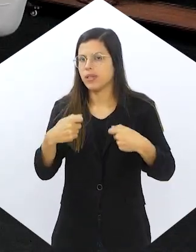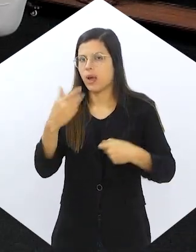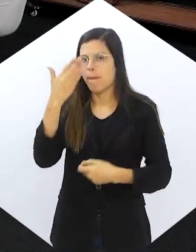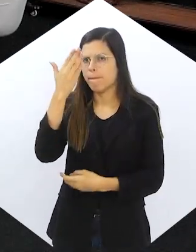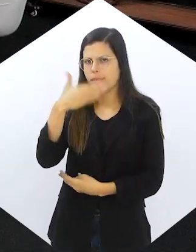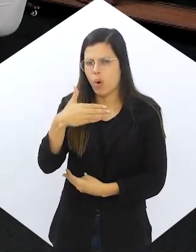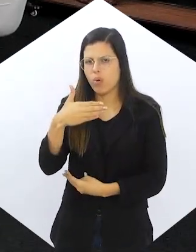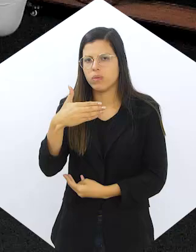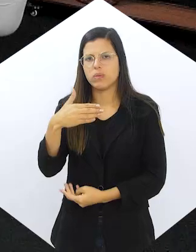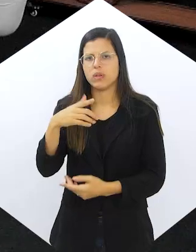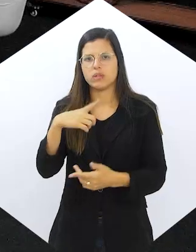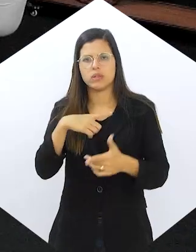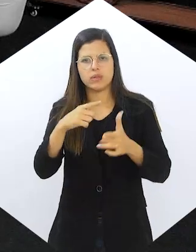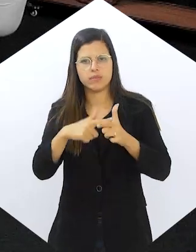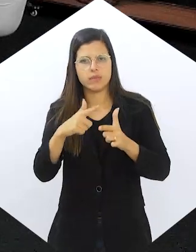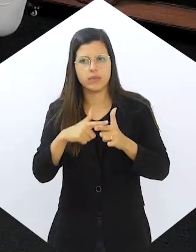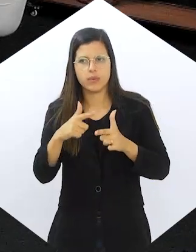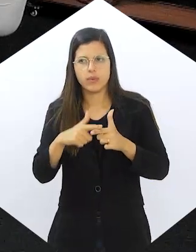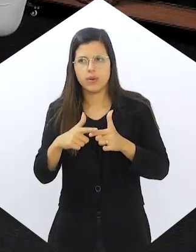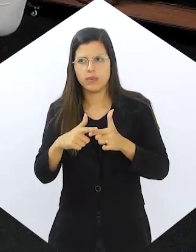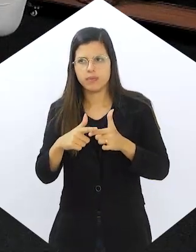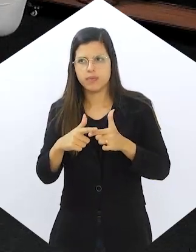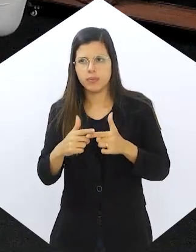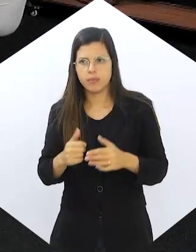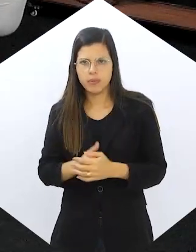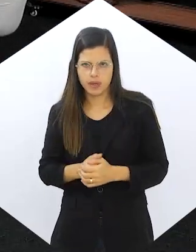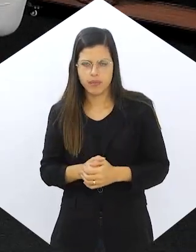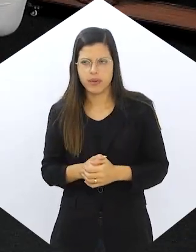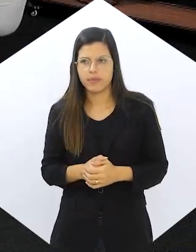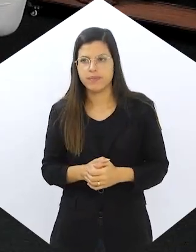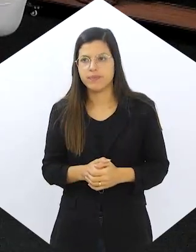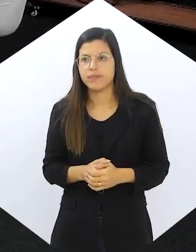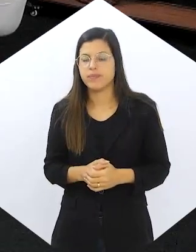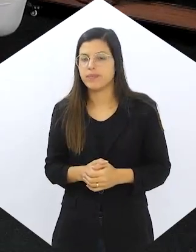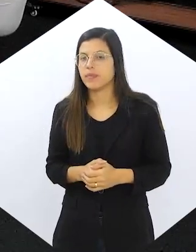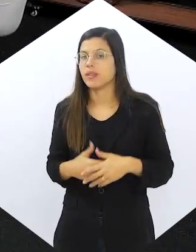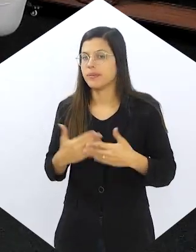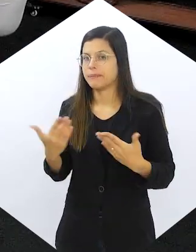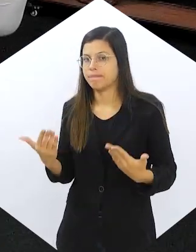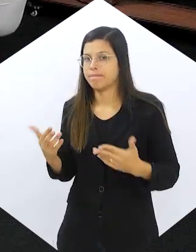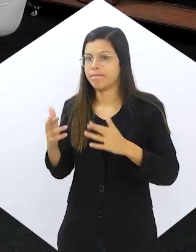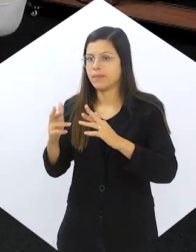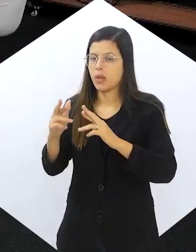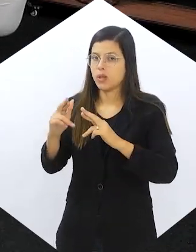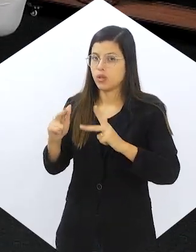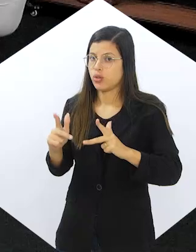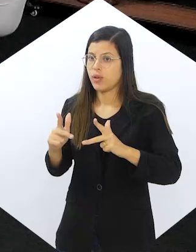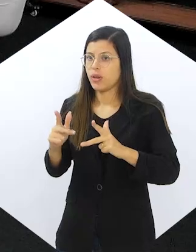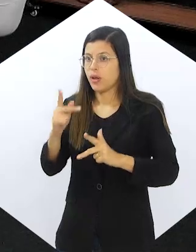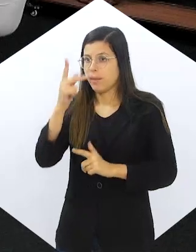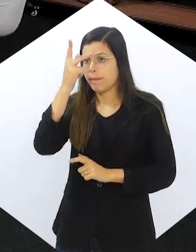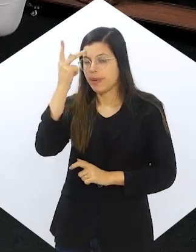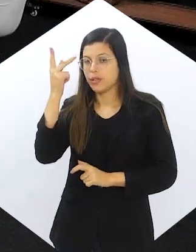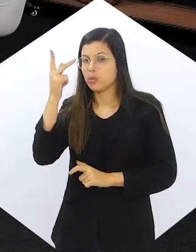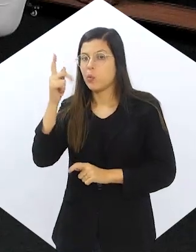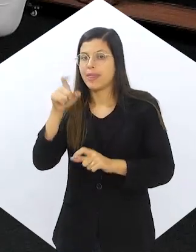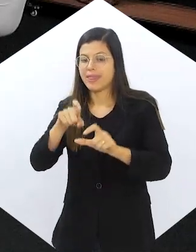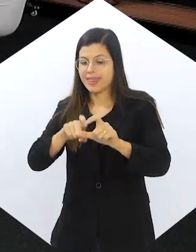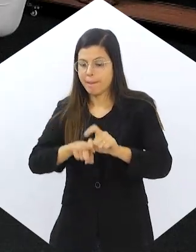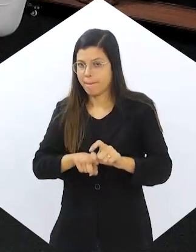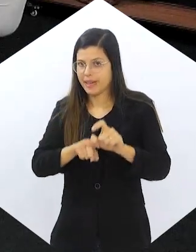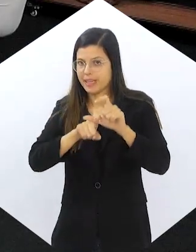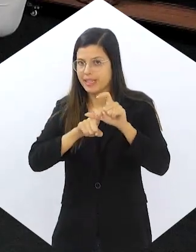algum tipo de problema para circular sozinhas. É diferente a pessoa ter dependência